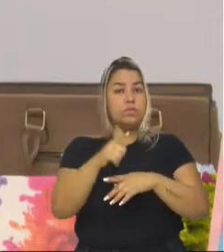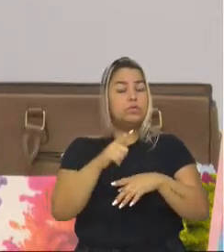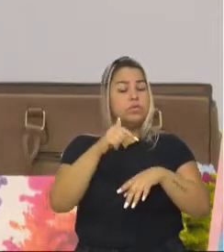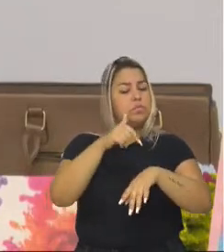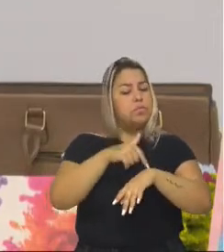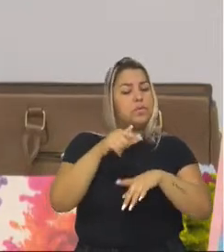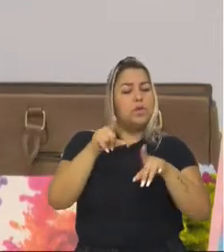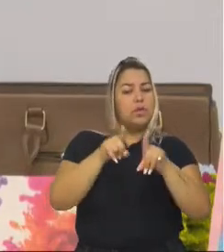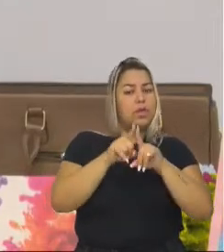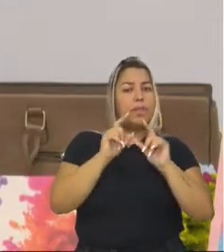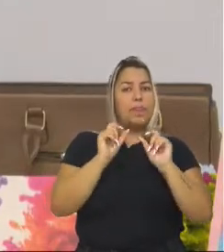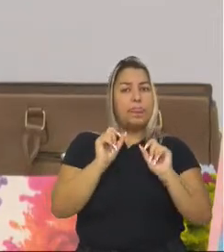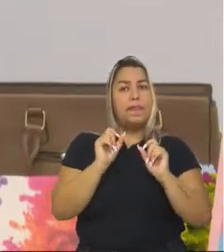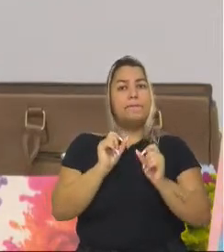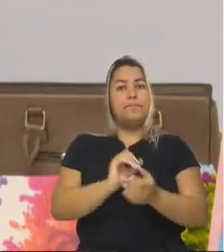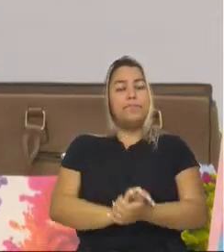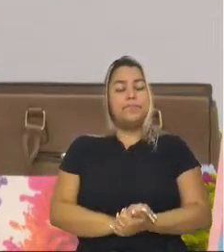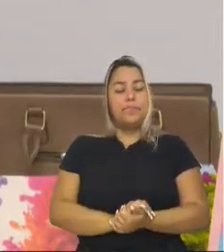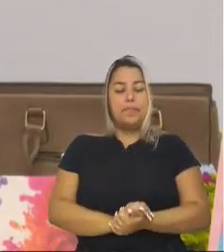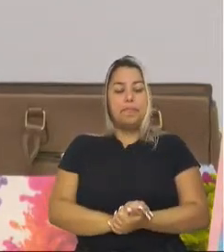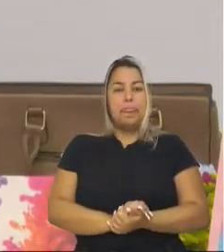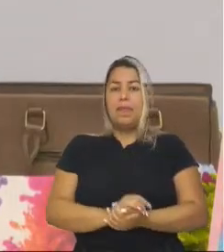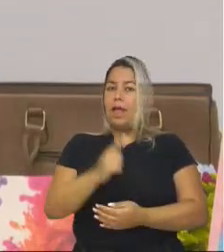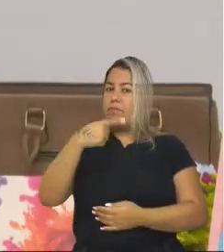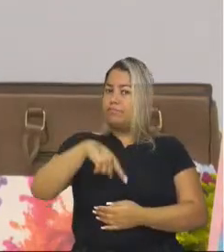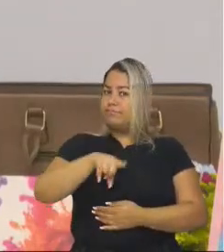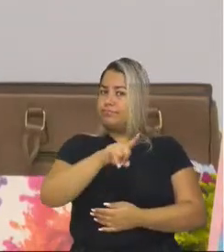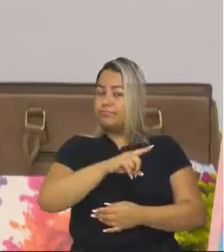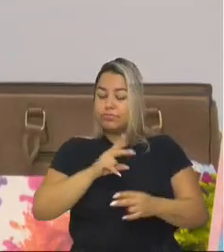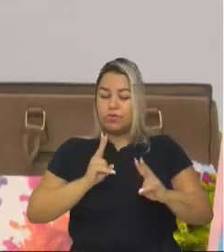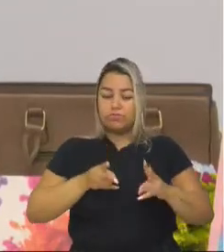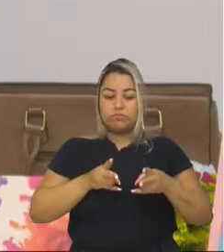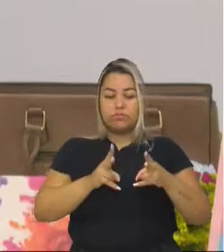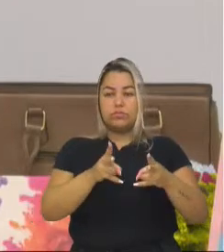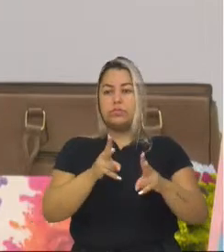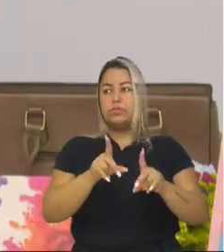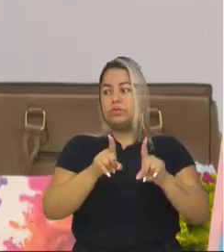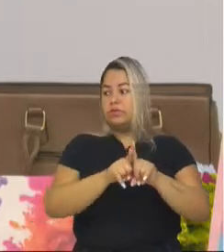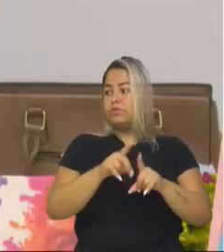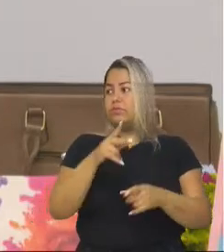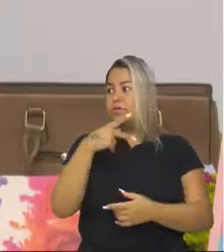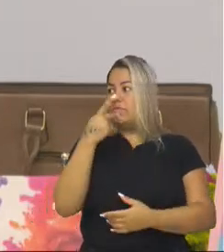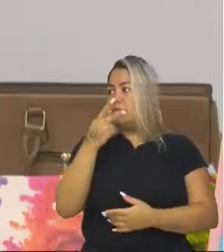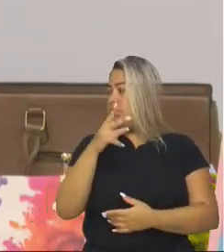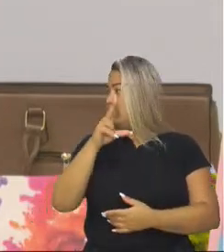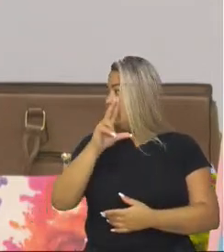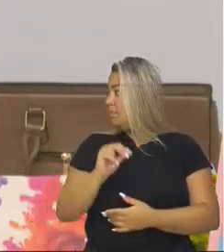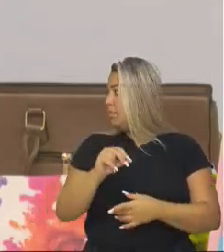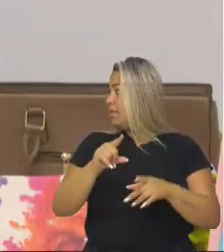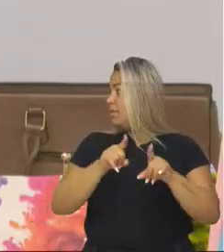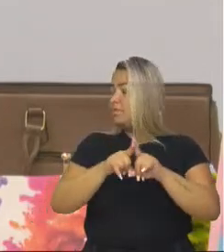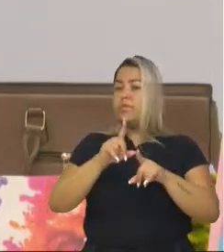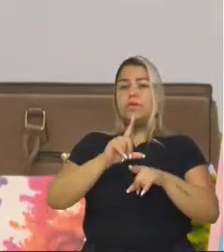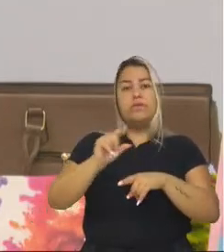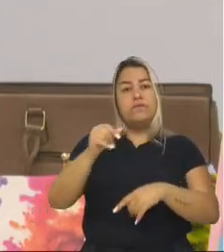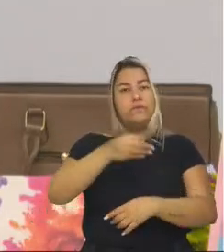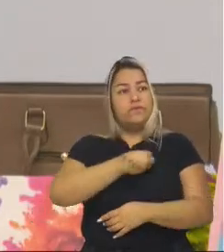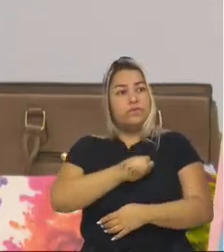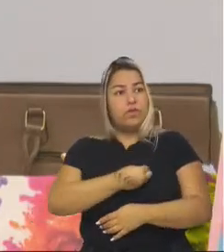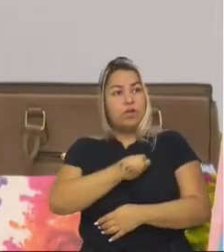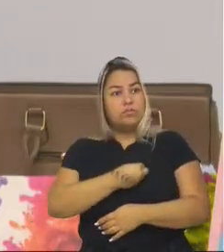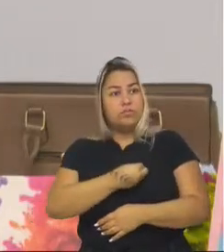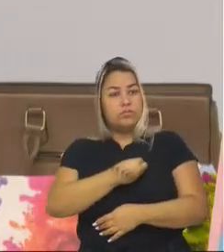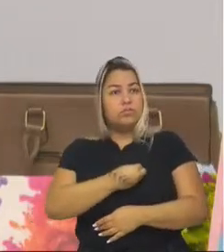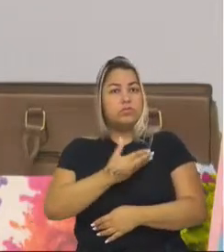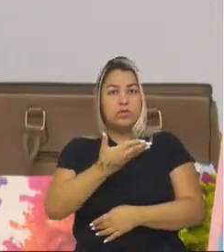e impor, né, a nossa permanência. E dizer, nós vamos passar por isso, vives, né? Como de nosso